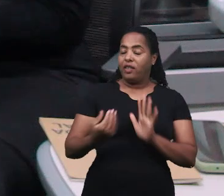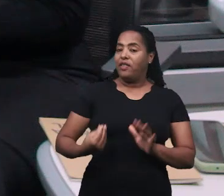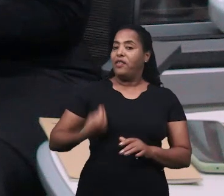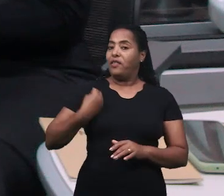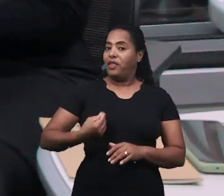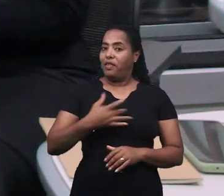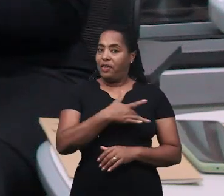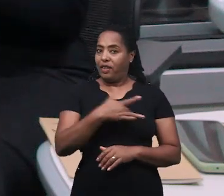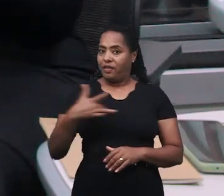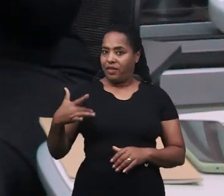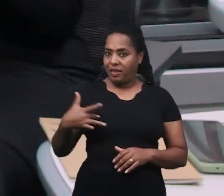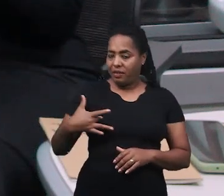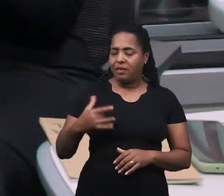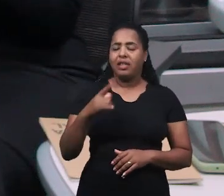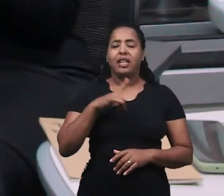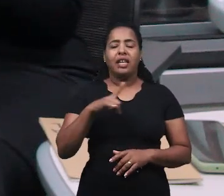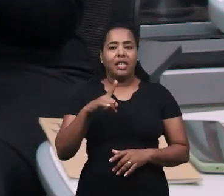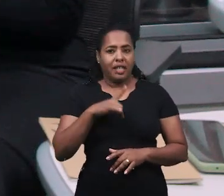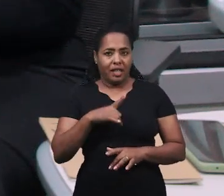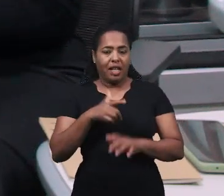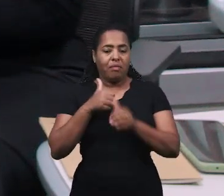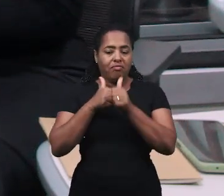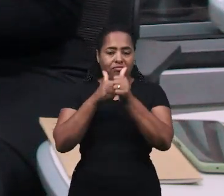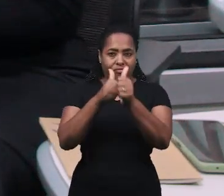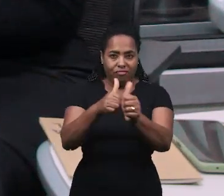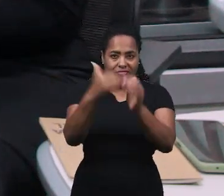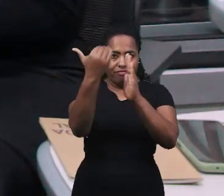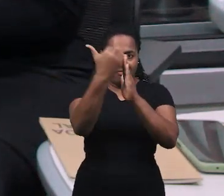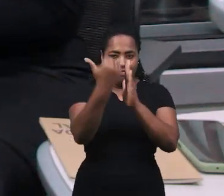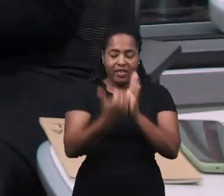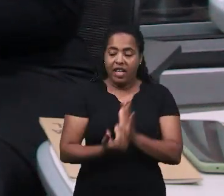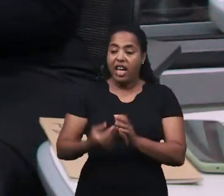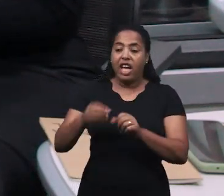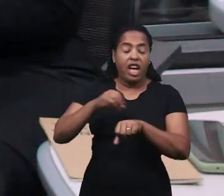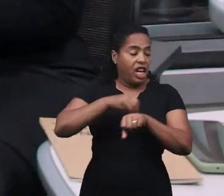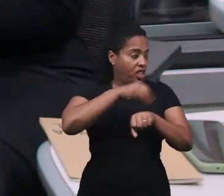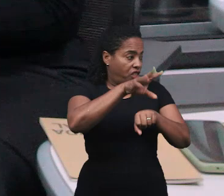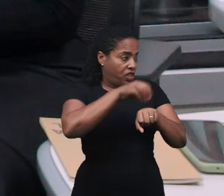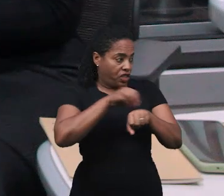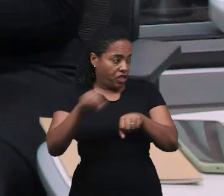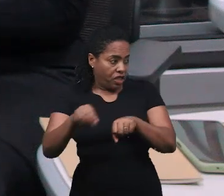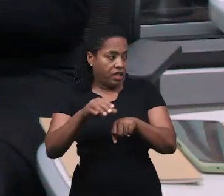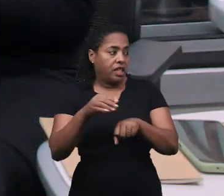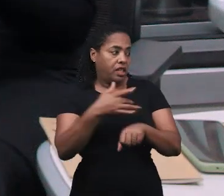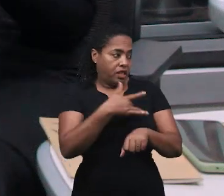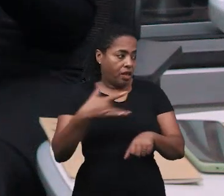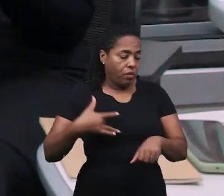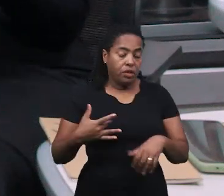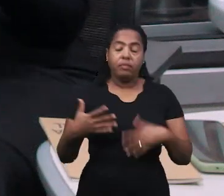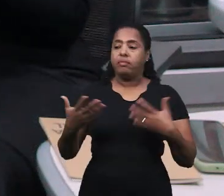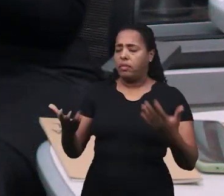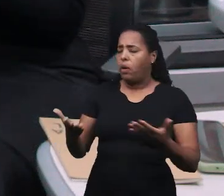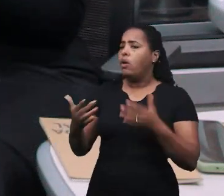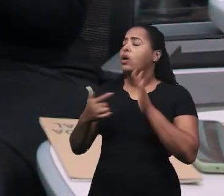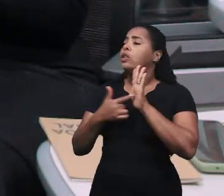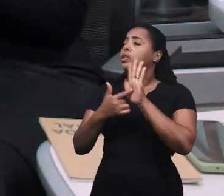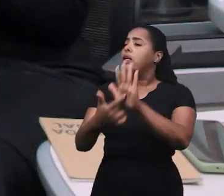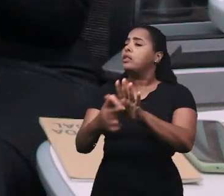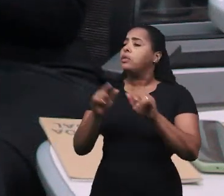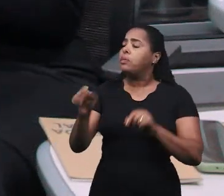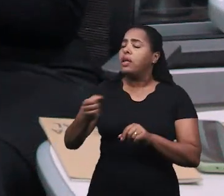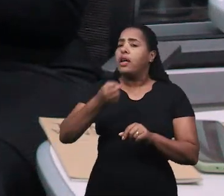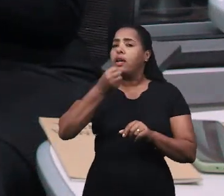com Saúde. Então, nós temos essa segmentação. São dicas de saúde? E aí, o que nós falamos ali?